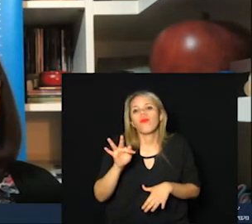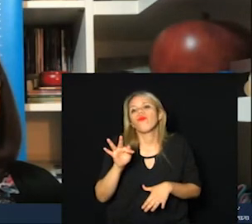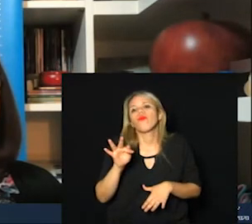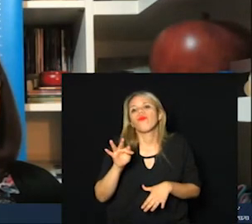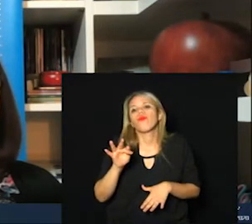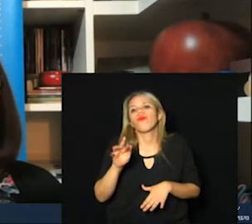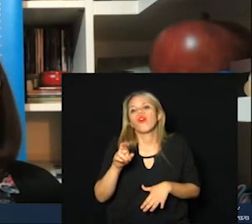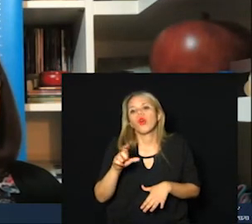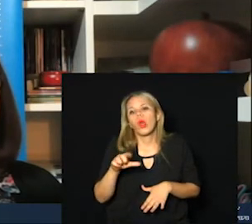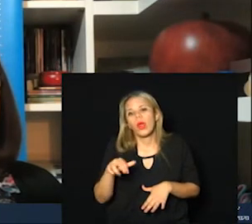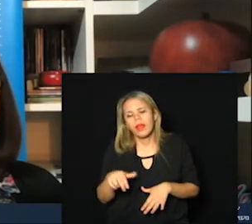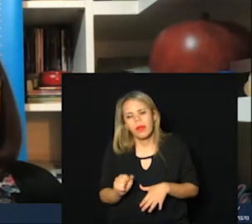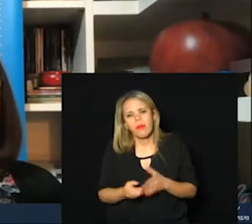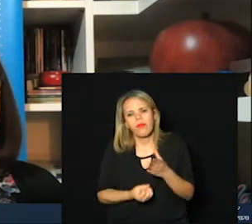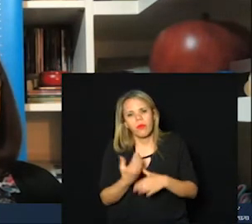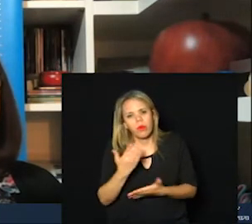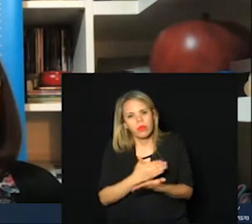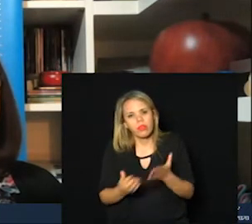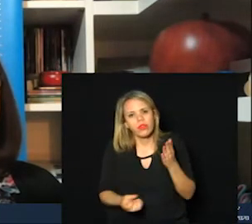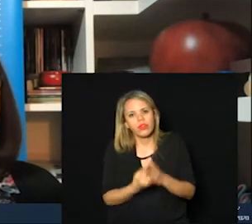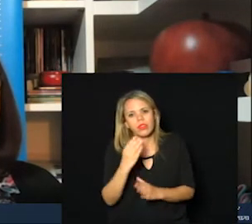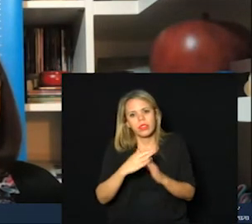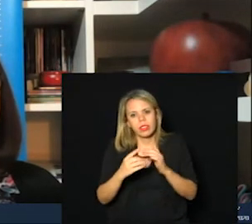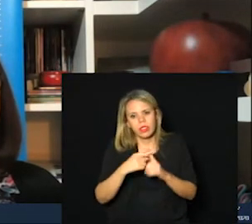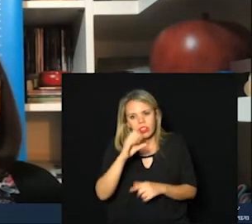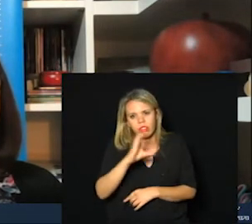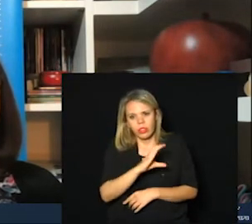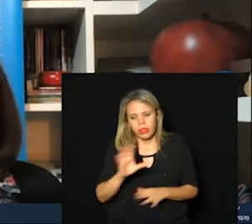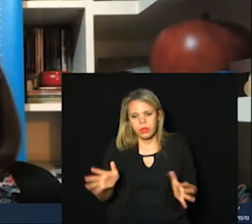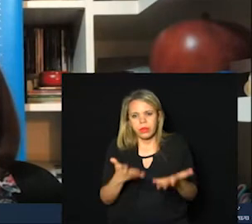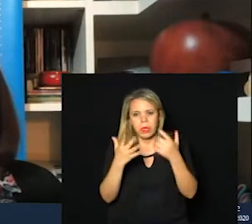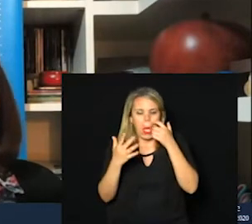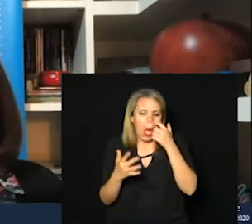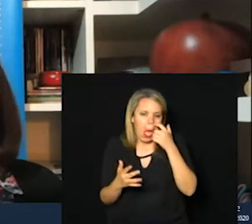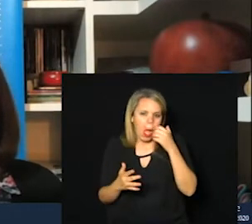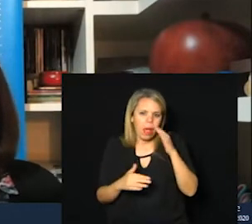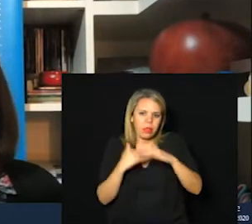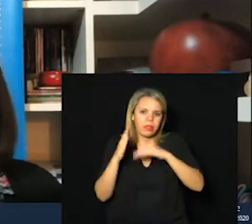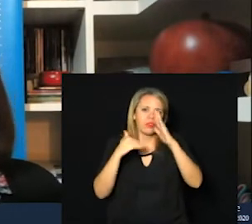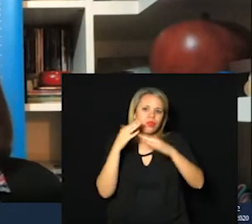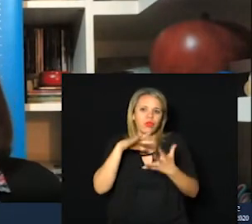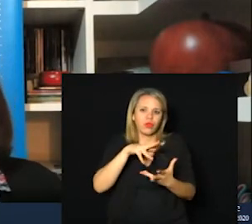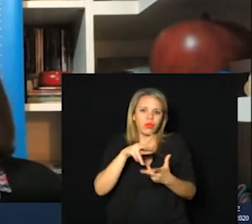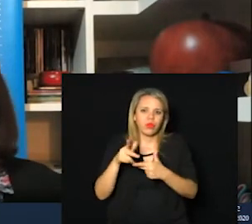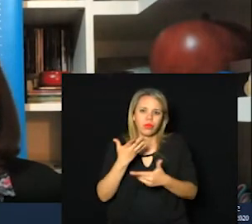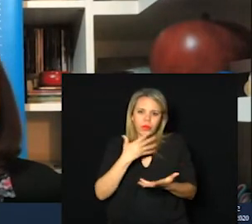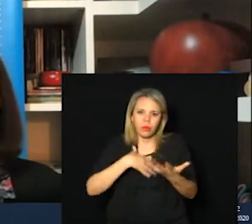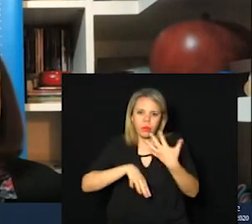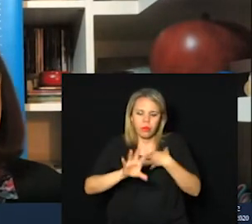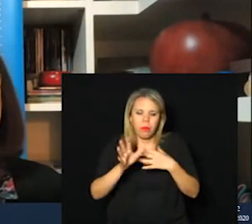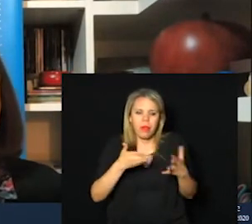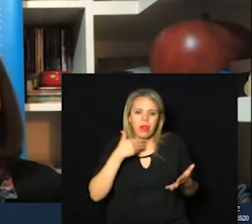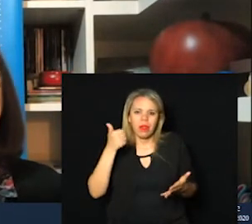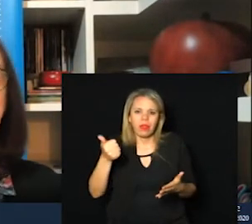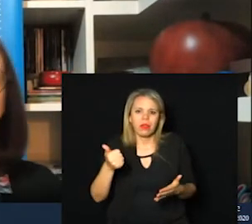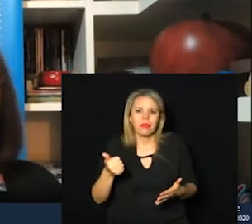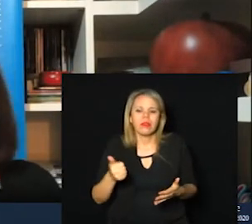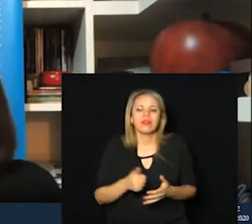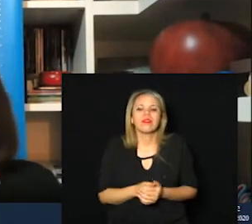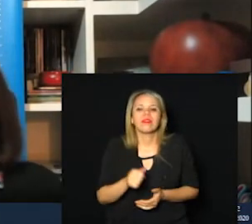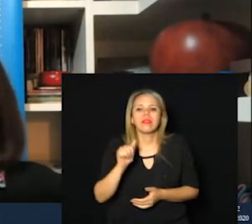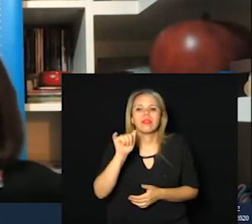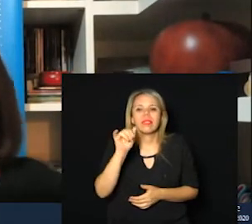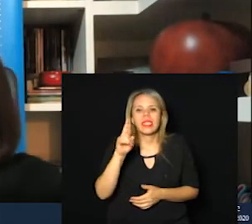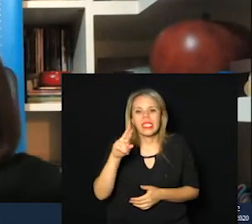Igreja Católica e que tem o objetivo de contribuir para a construção de um mundo mais fraterno. Chiara Lubich recebeu o